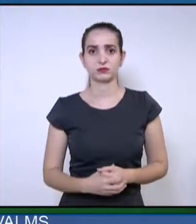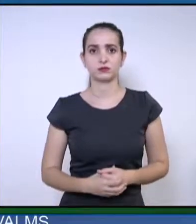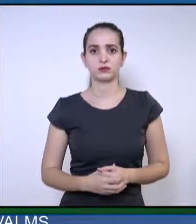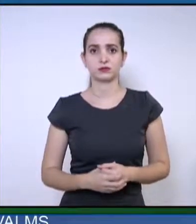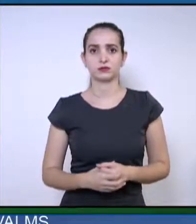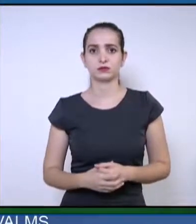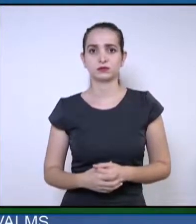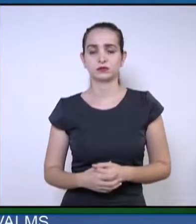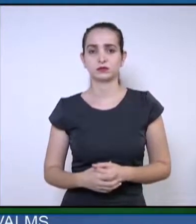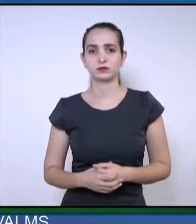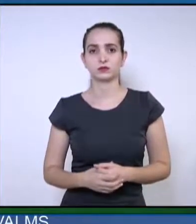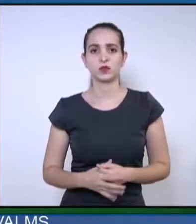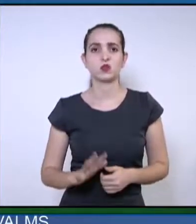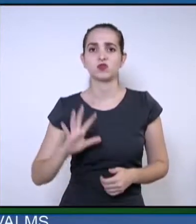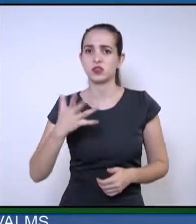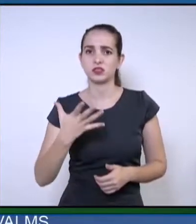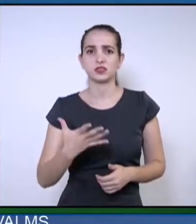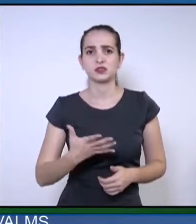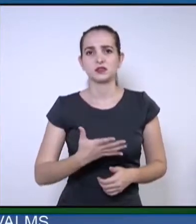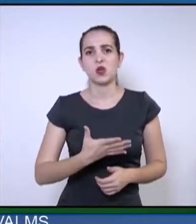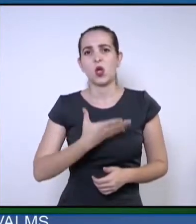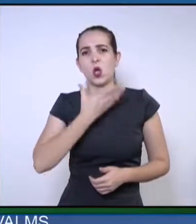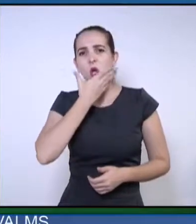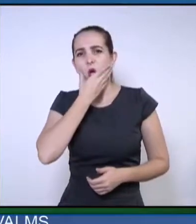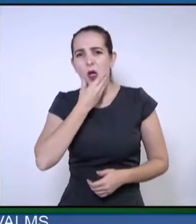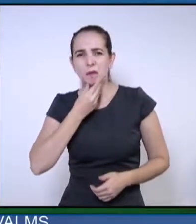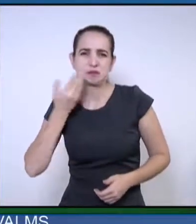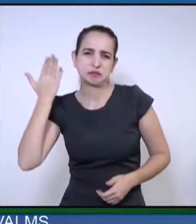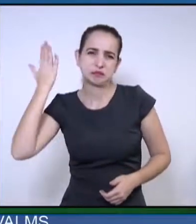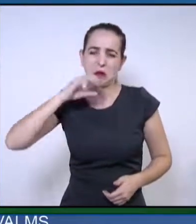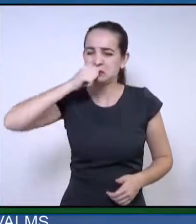que assassinos a sangue frios